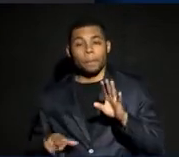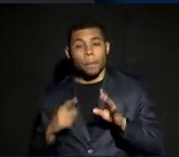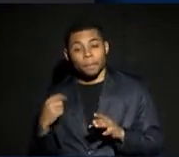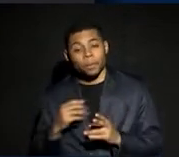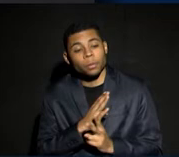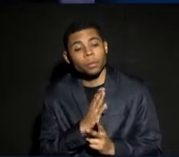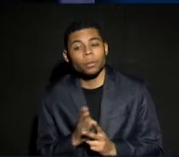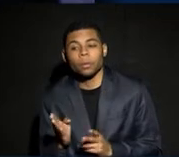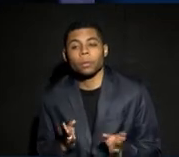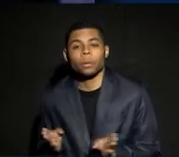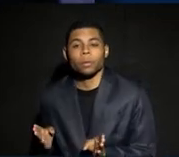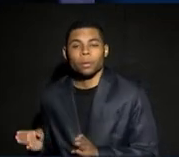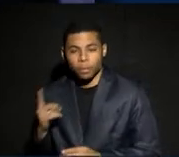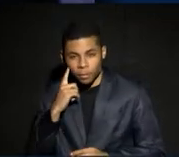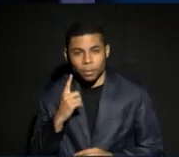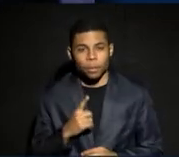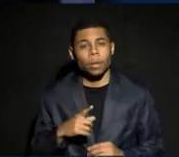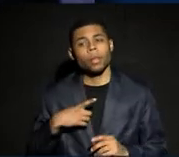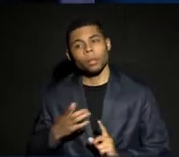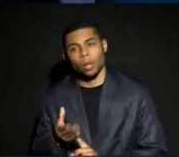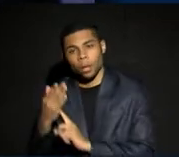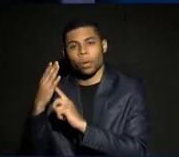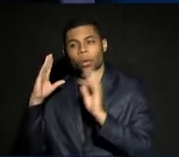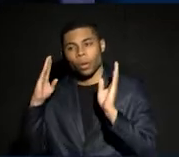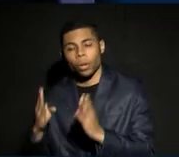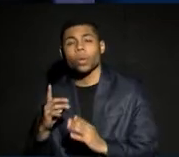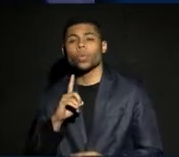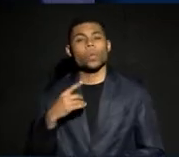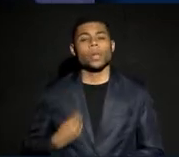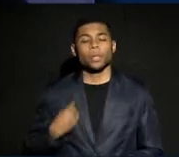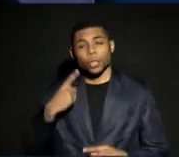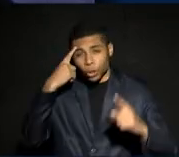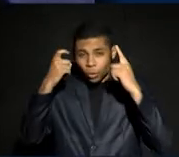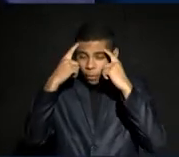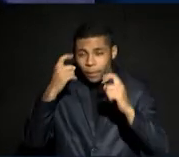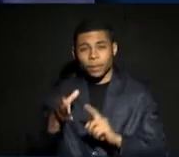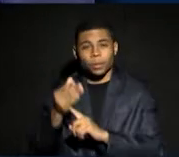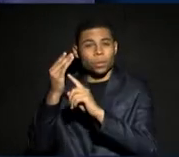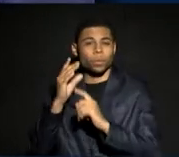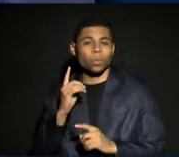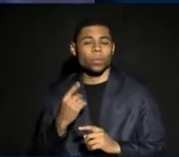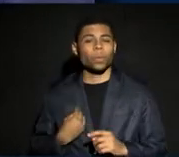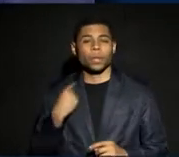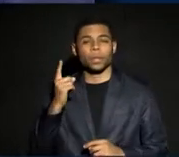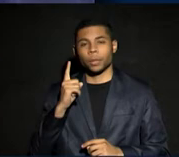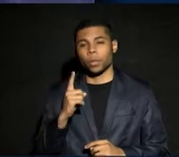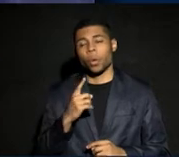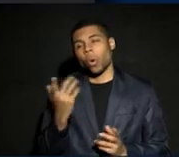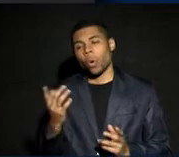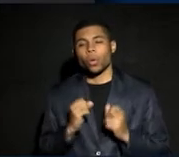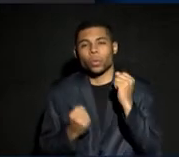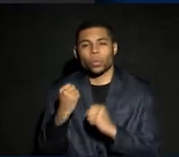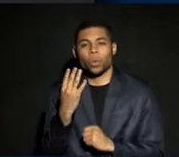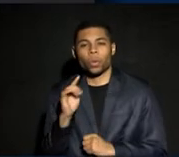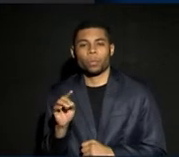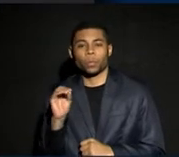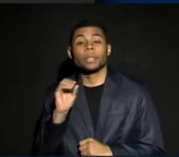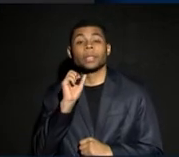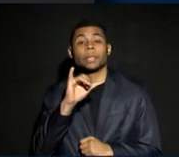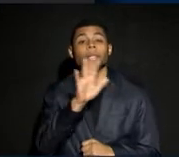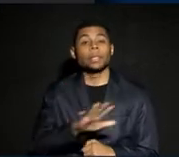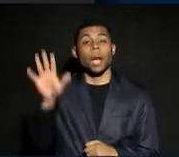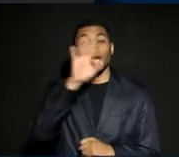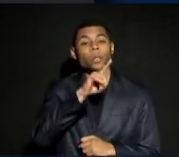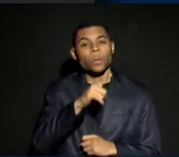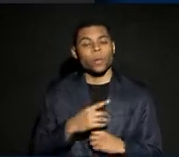franjas. Na franja do avanço tecnológico, não existe inovação tecnológica, não existe indústria 4.0, se o Estado não